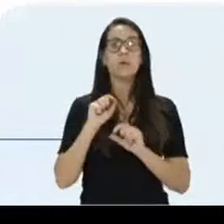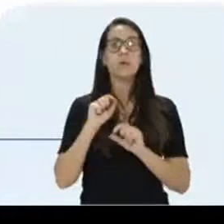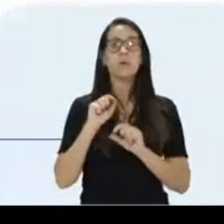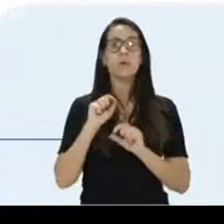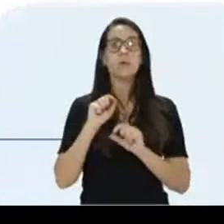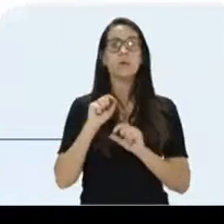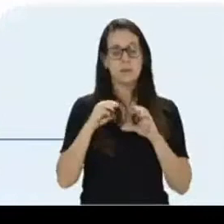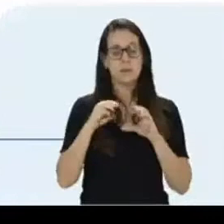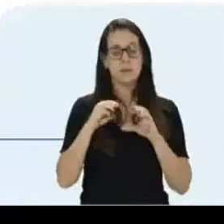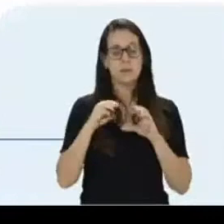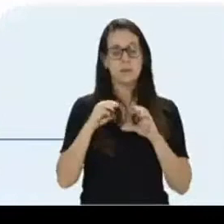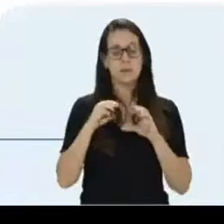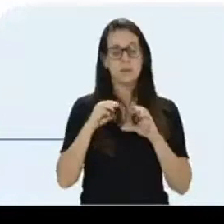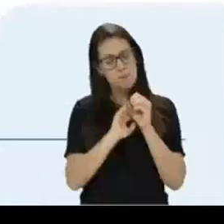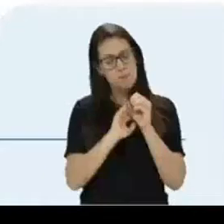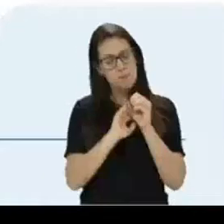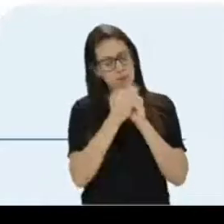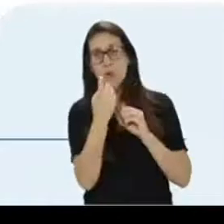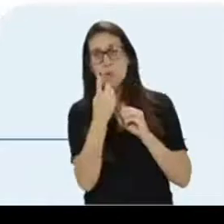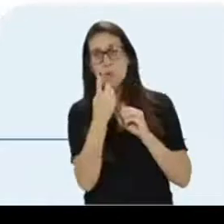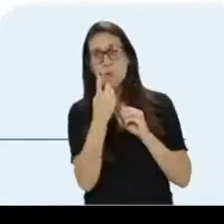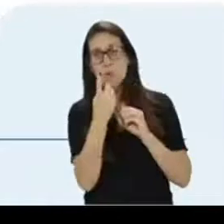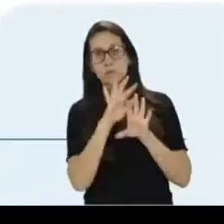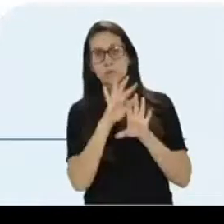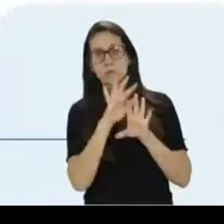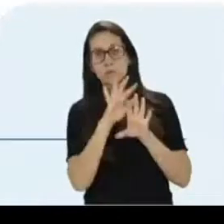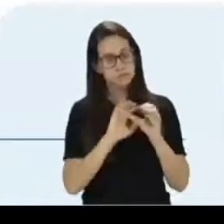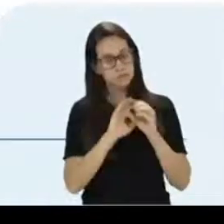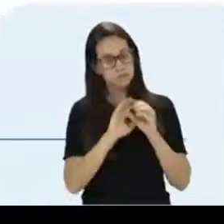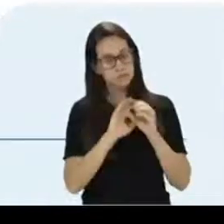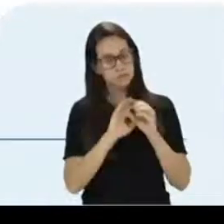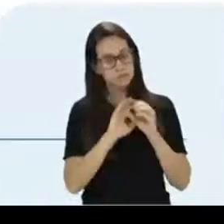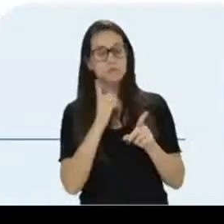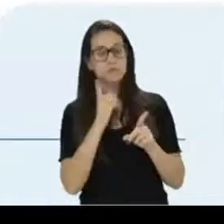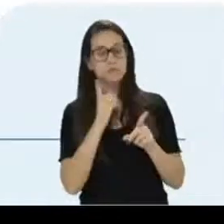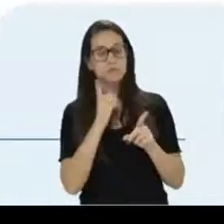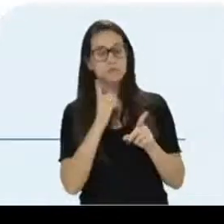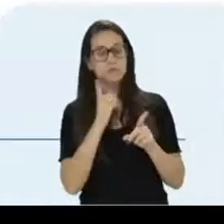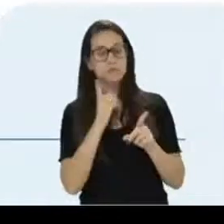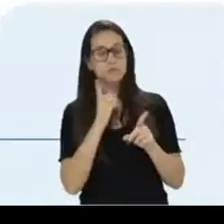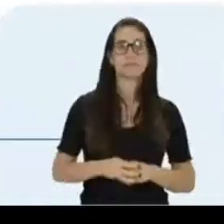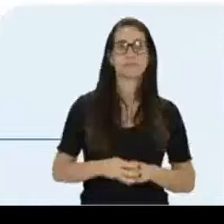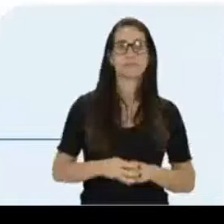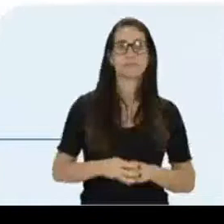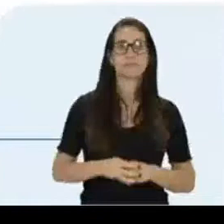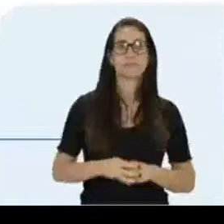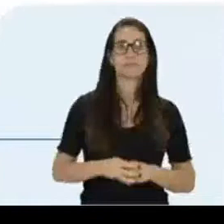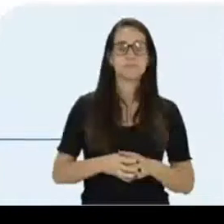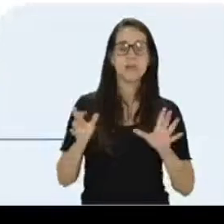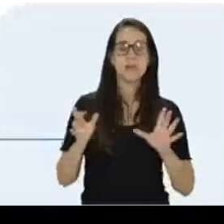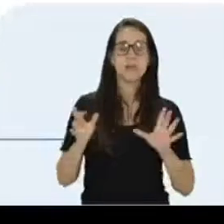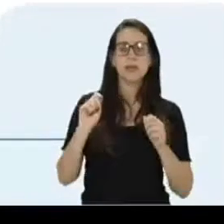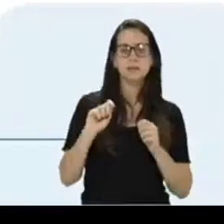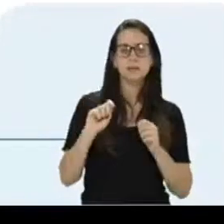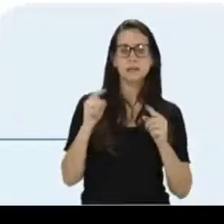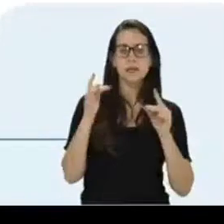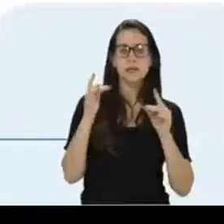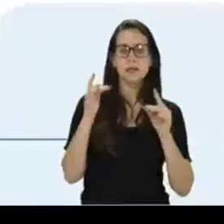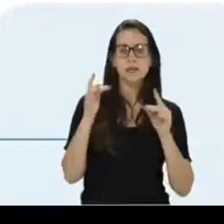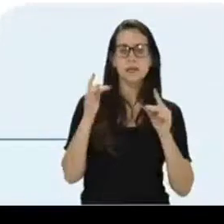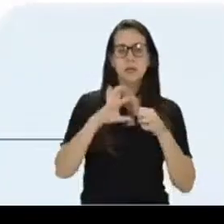dessa membrana e que provavelmente estão associadas às estruturas, às funções de ancoragem, tanto da